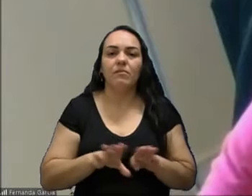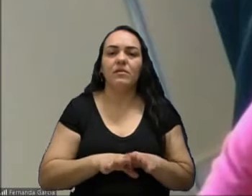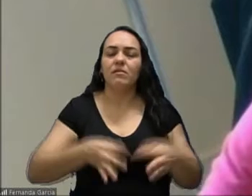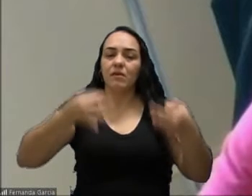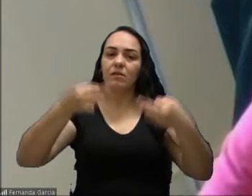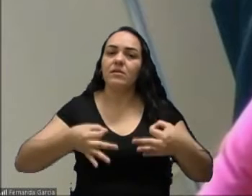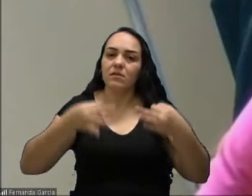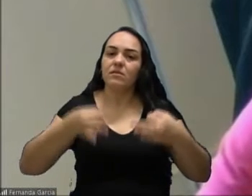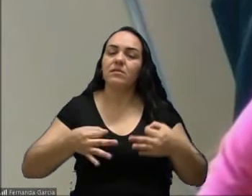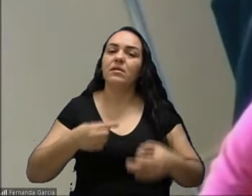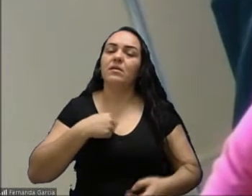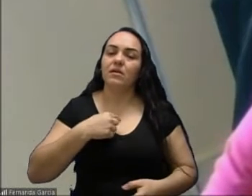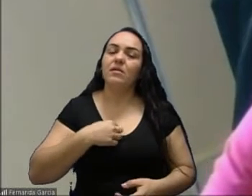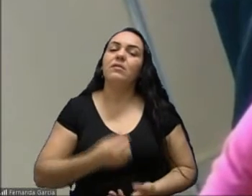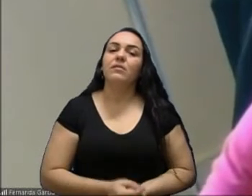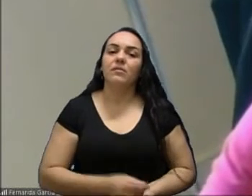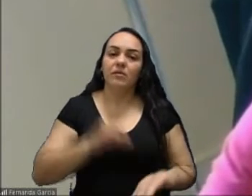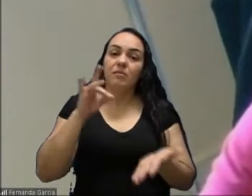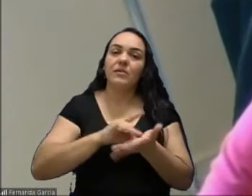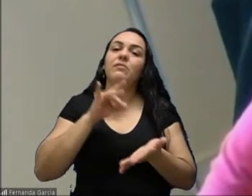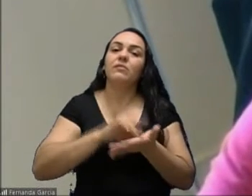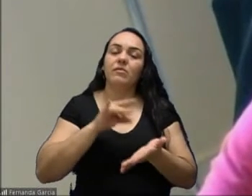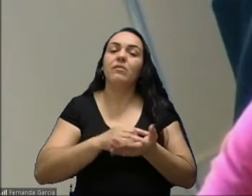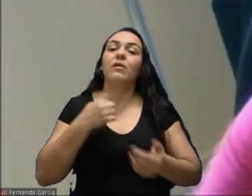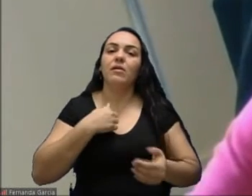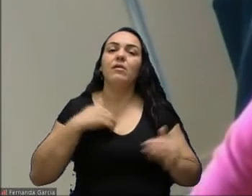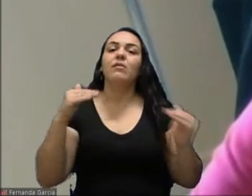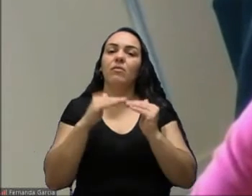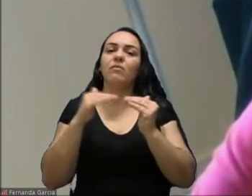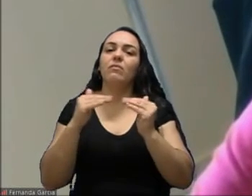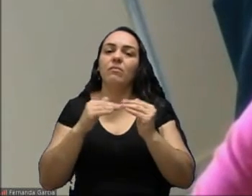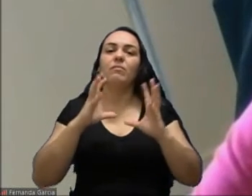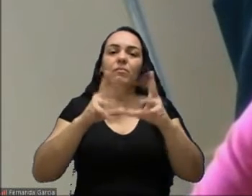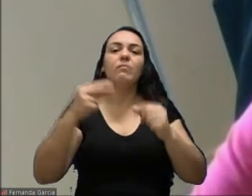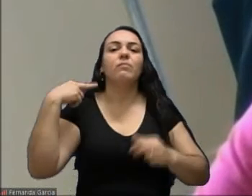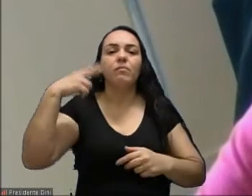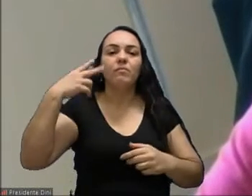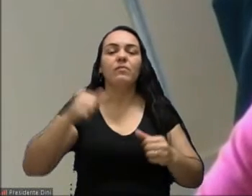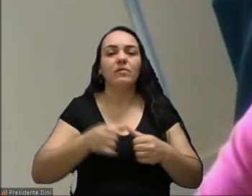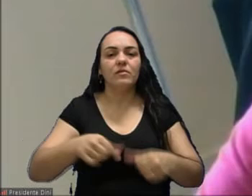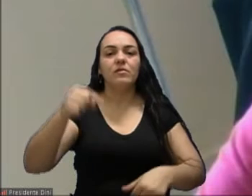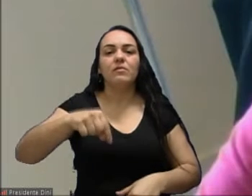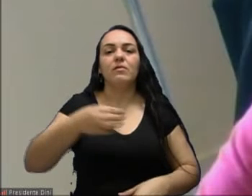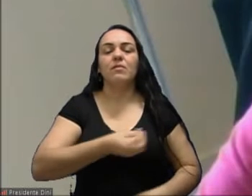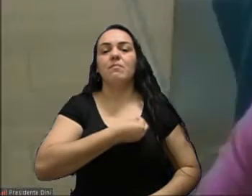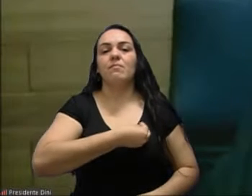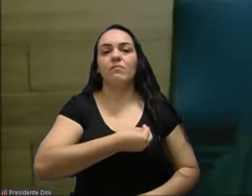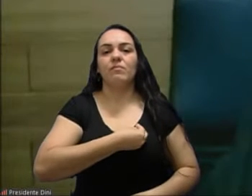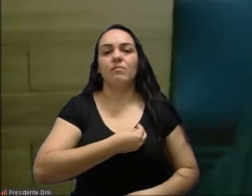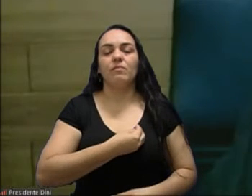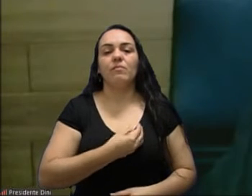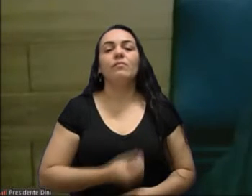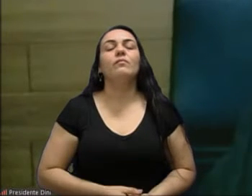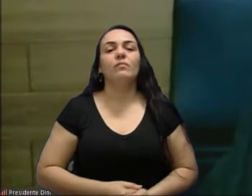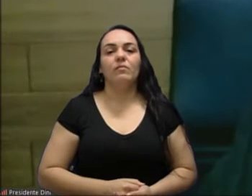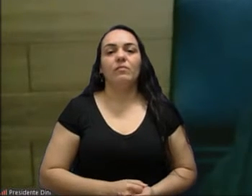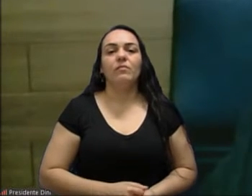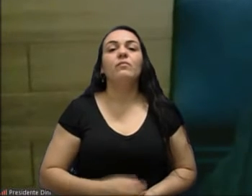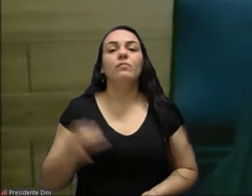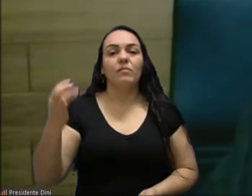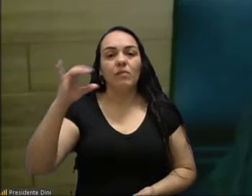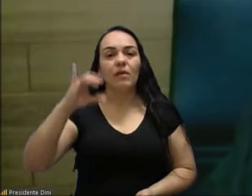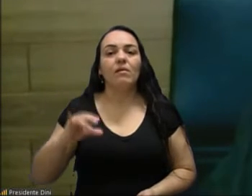legítimo e eu concordo que os vereadores estejam aqui pra participar ok ok vereadora vereadora Iara